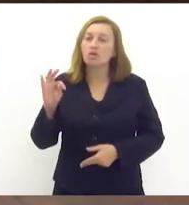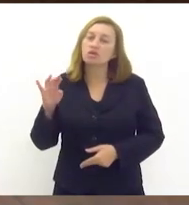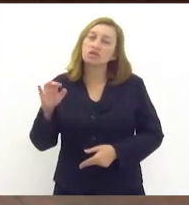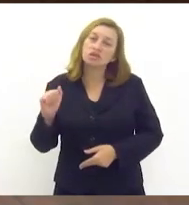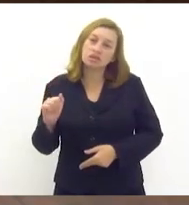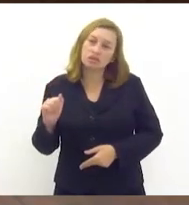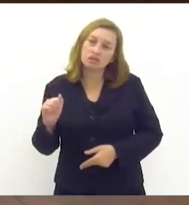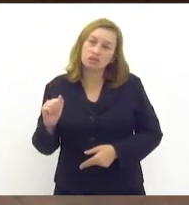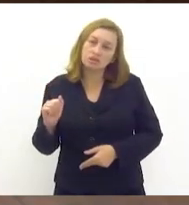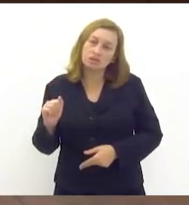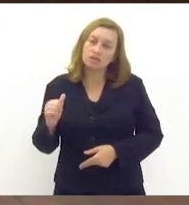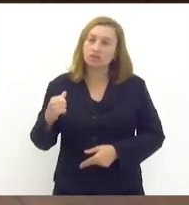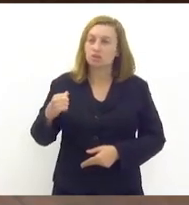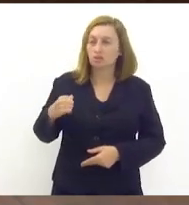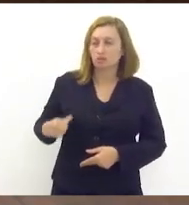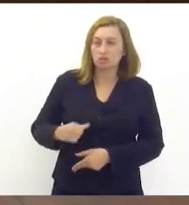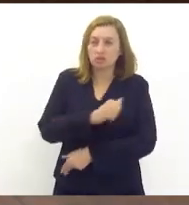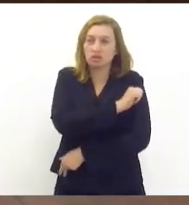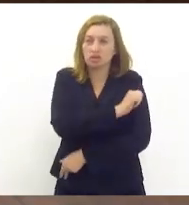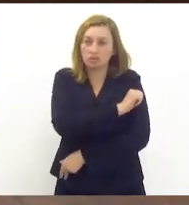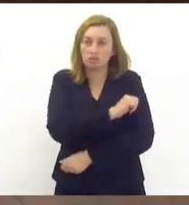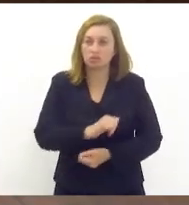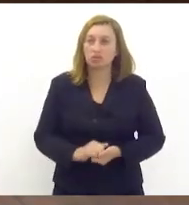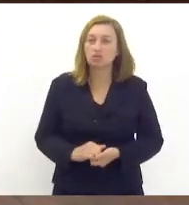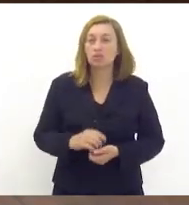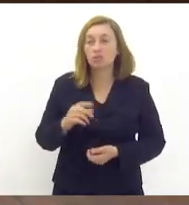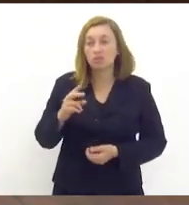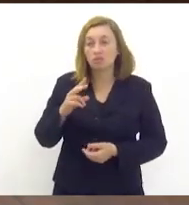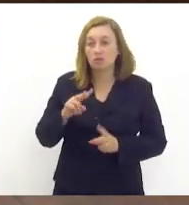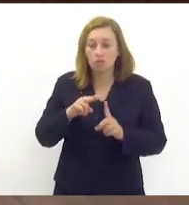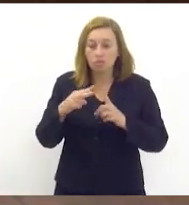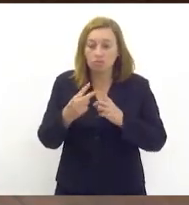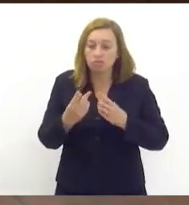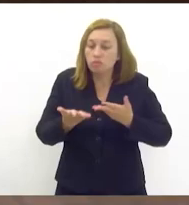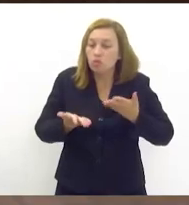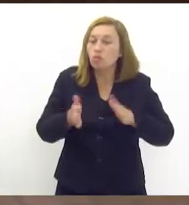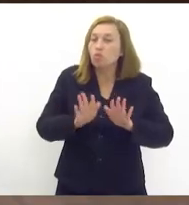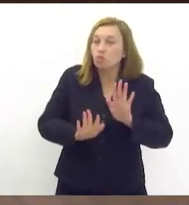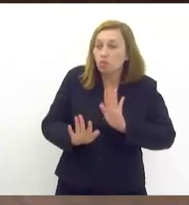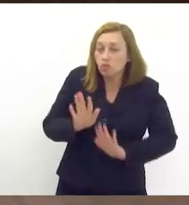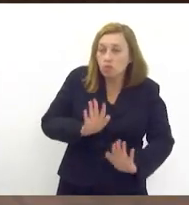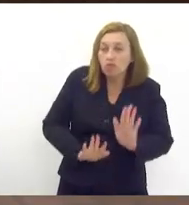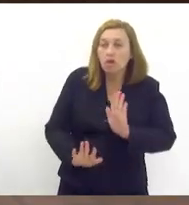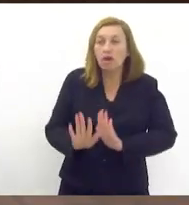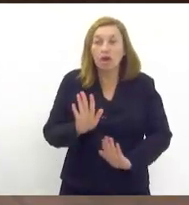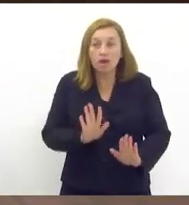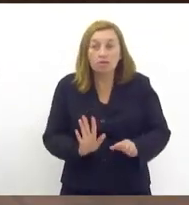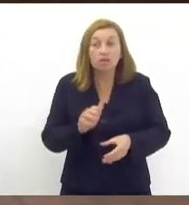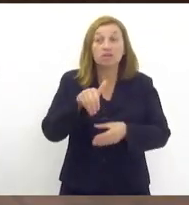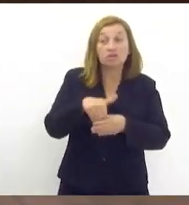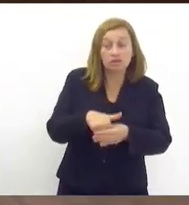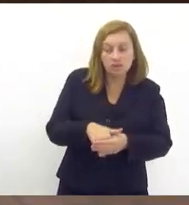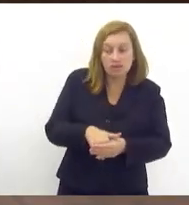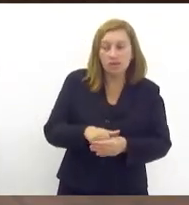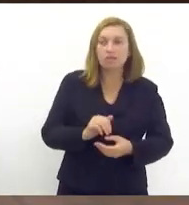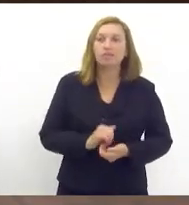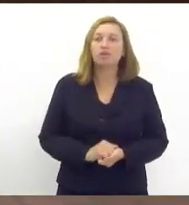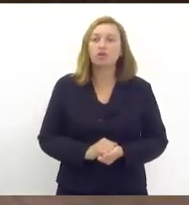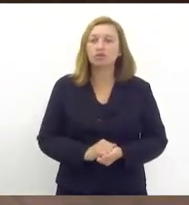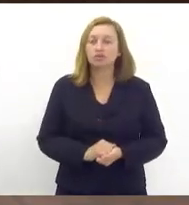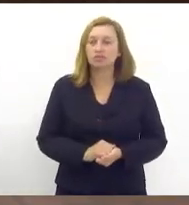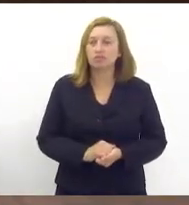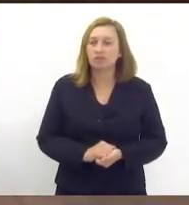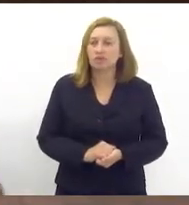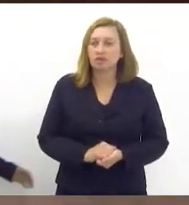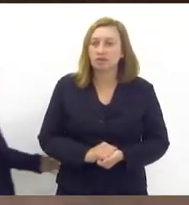um estudante bolsista então é importante a gente olhar com muito cuidado o que a gente está votando é importante aperfeiçoar